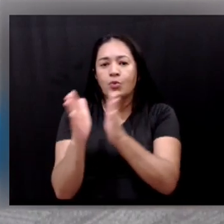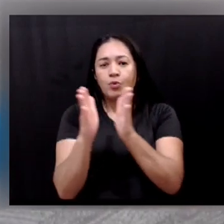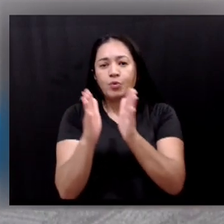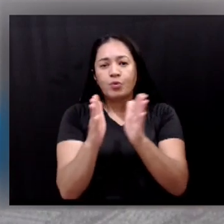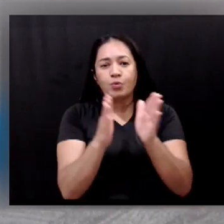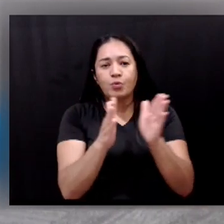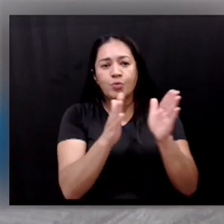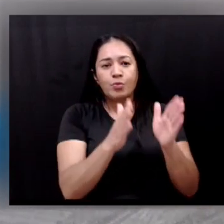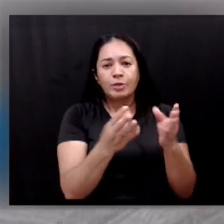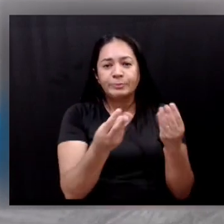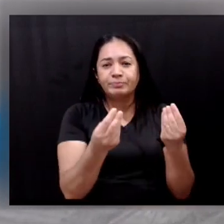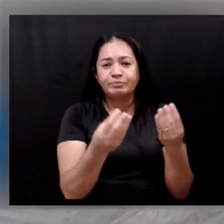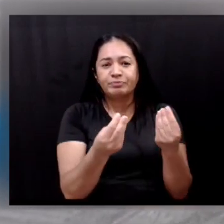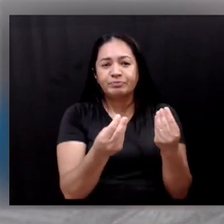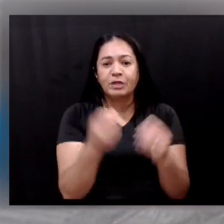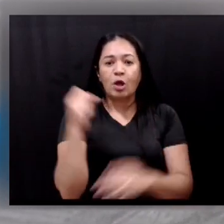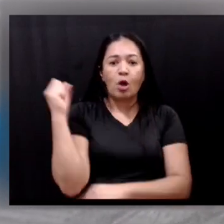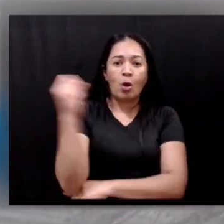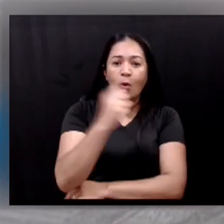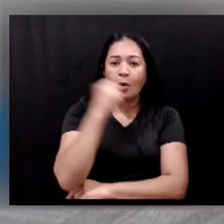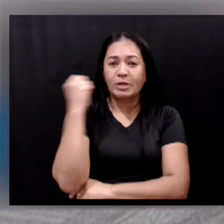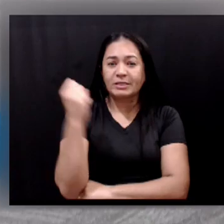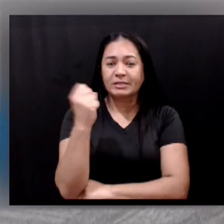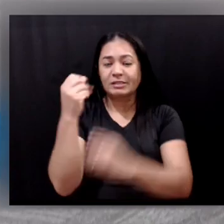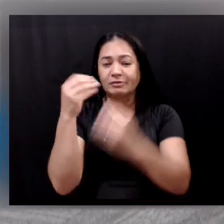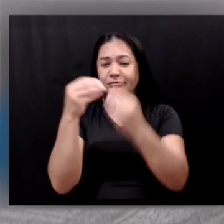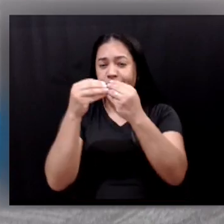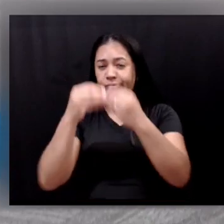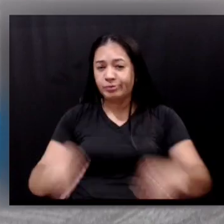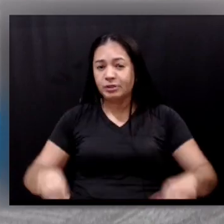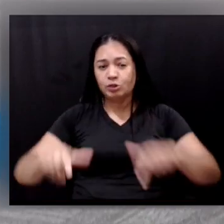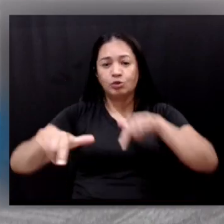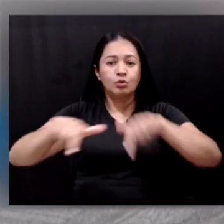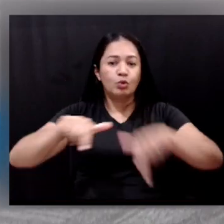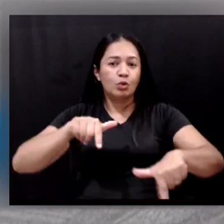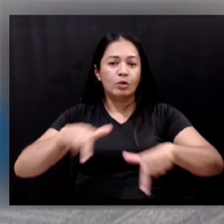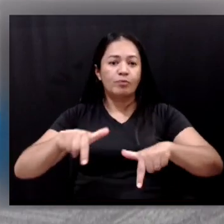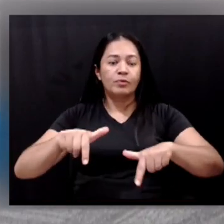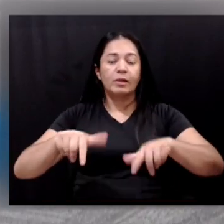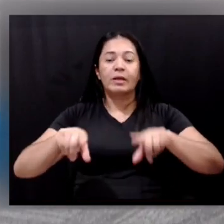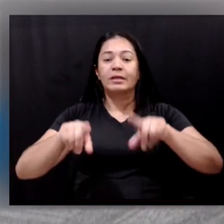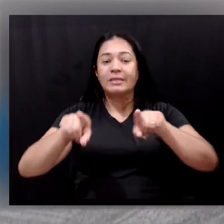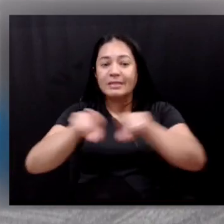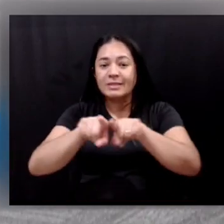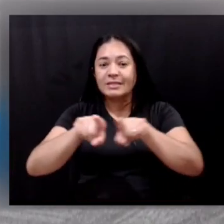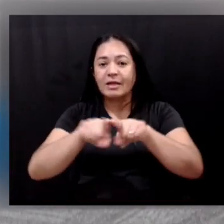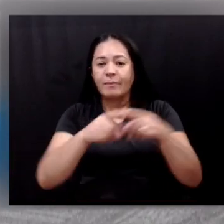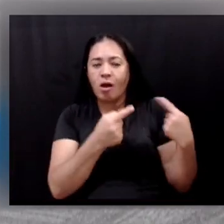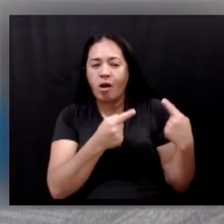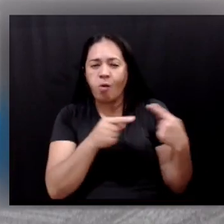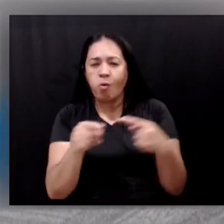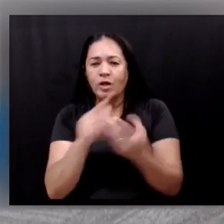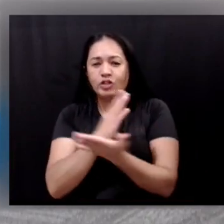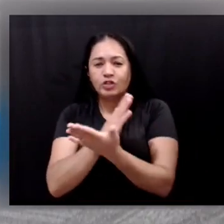grave de precarização do serviço, ao mesmo tempo essa ameaça do encerramento do convênio.